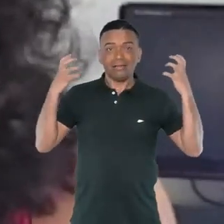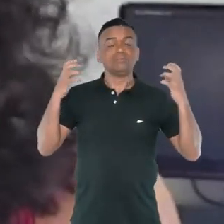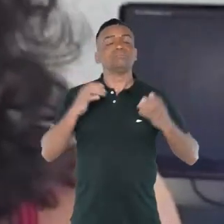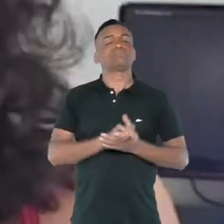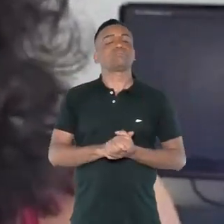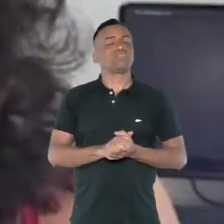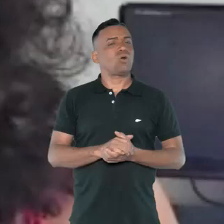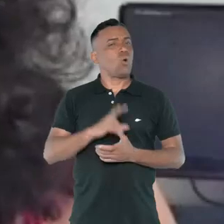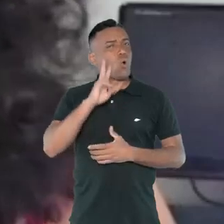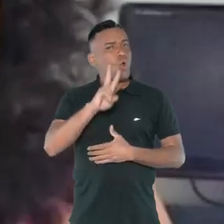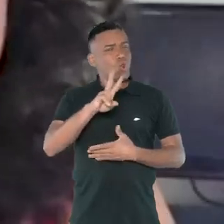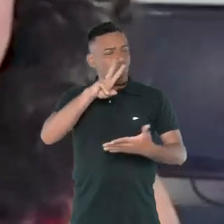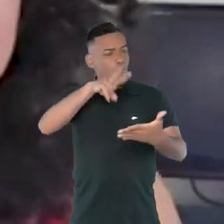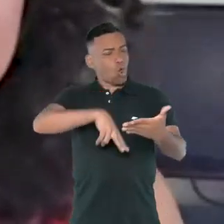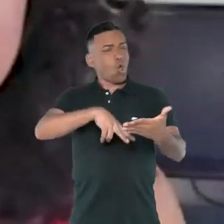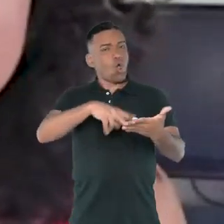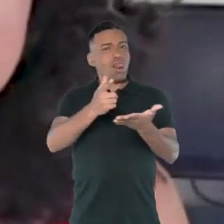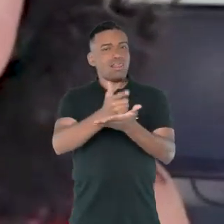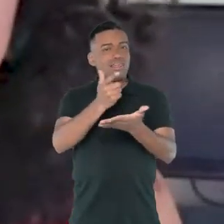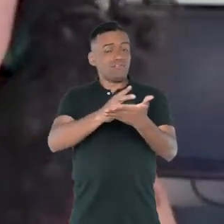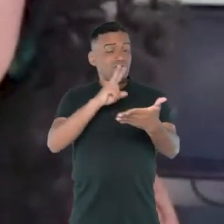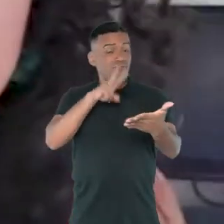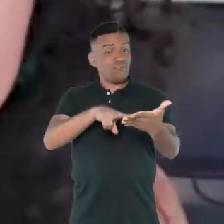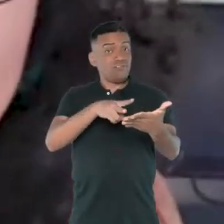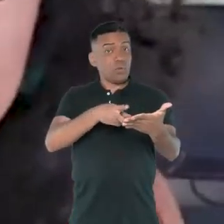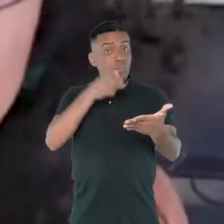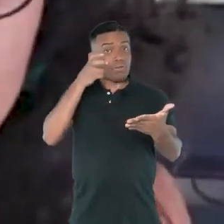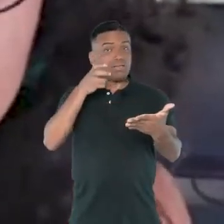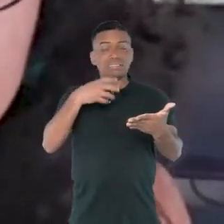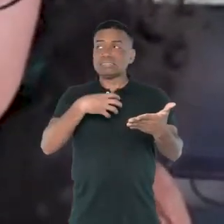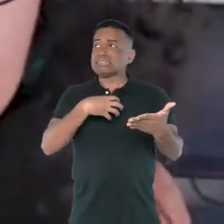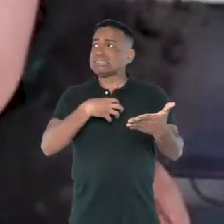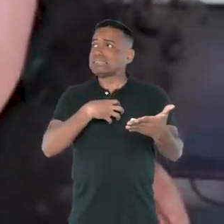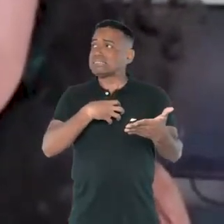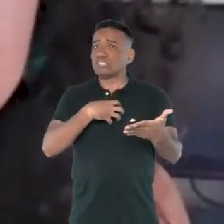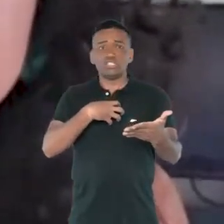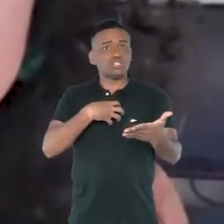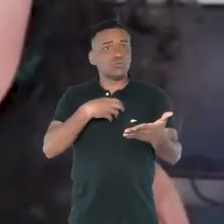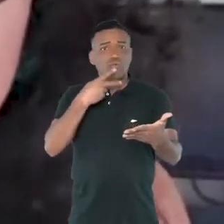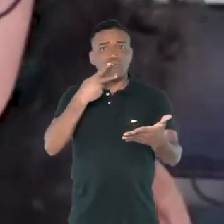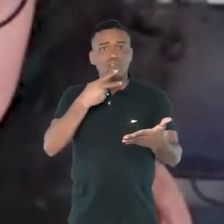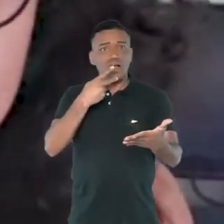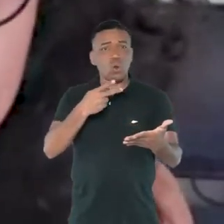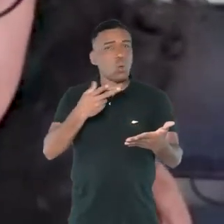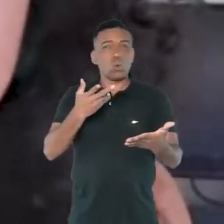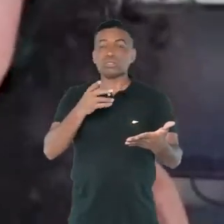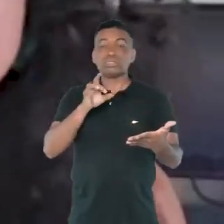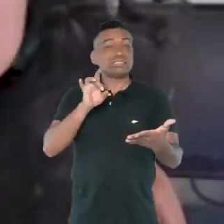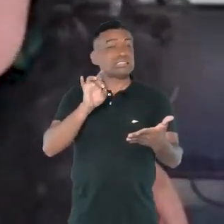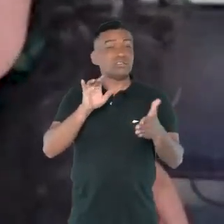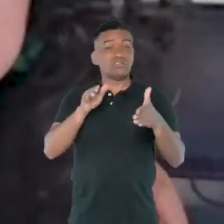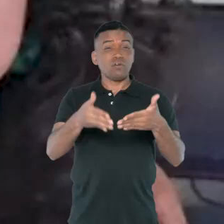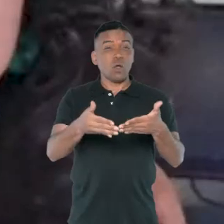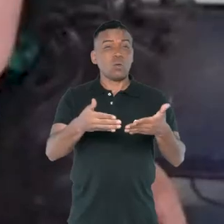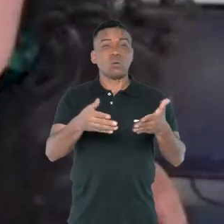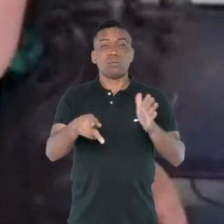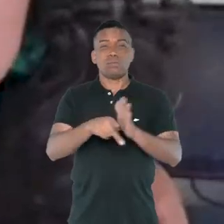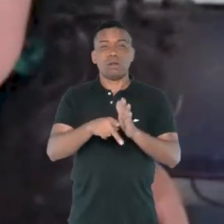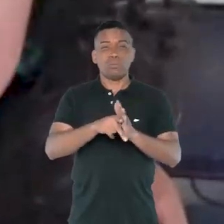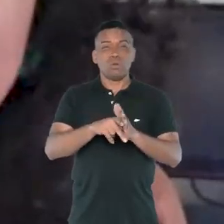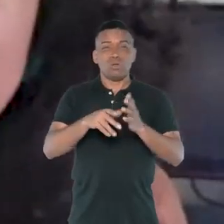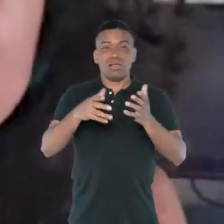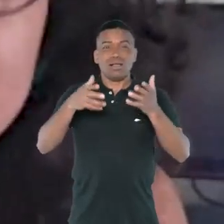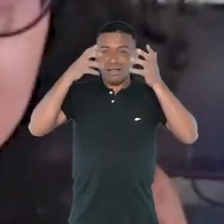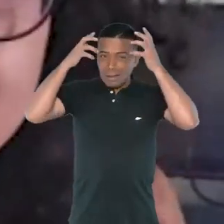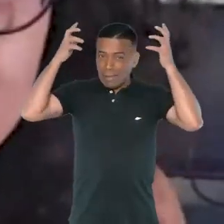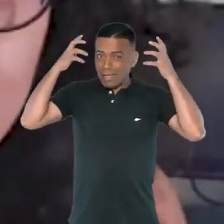cada fita e depois vai cacheando. E quando ela olhou para o livro e ela viu aquilo e ela sentiu assim, ela falou